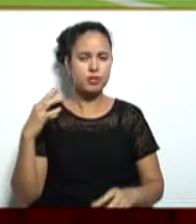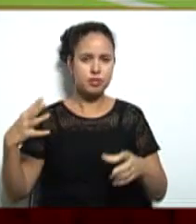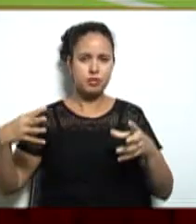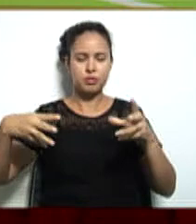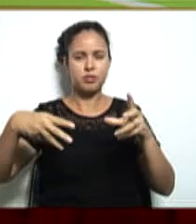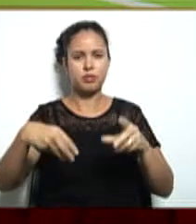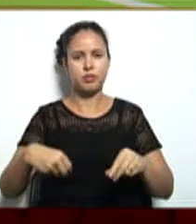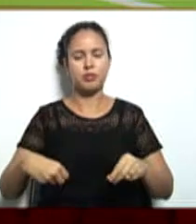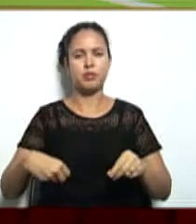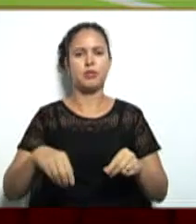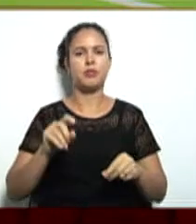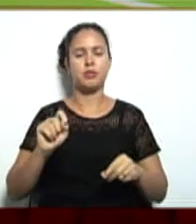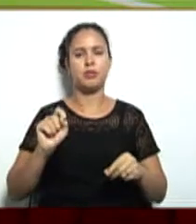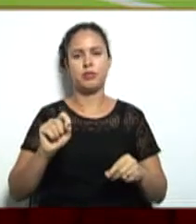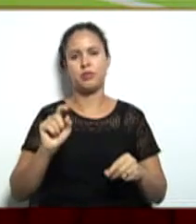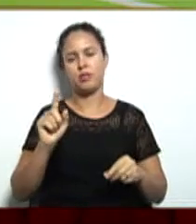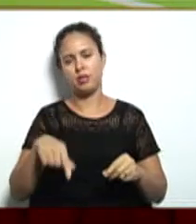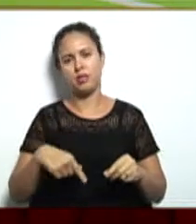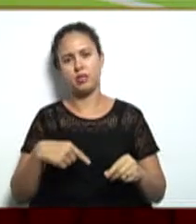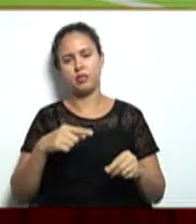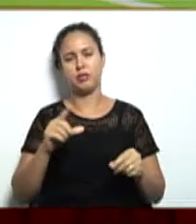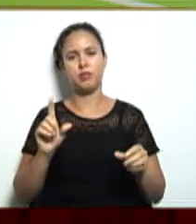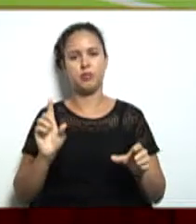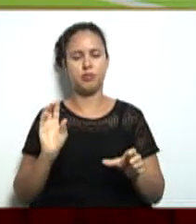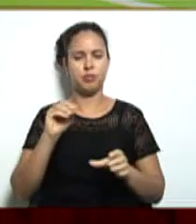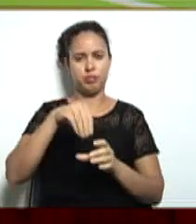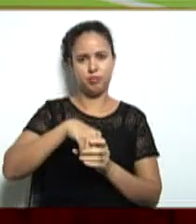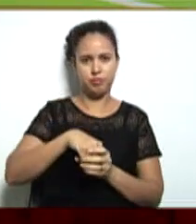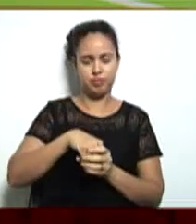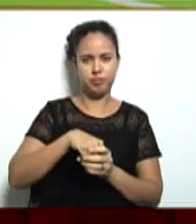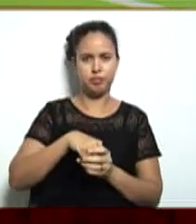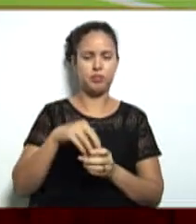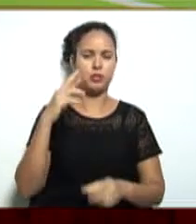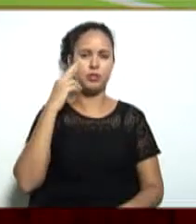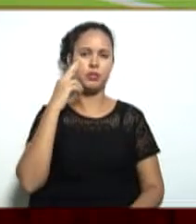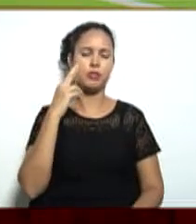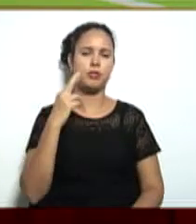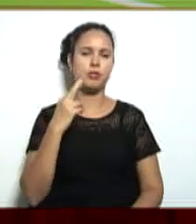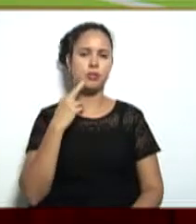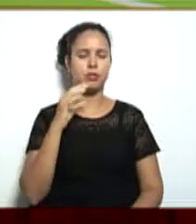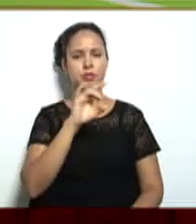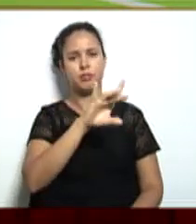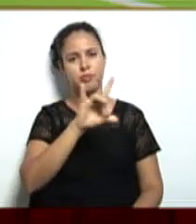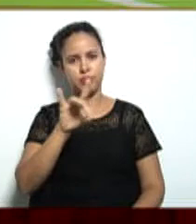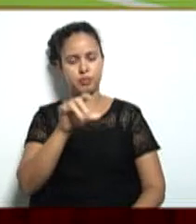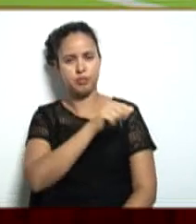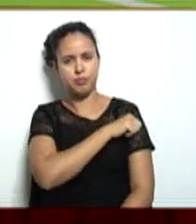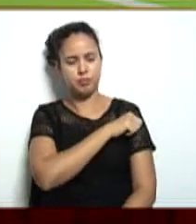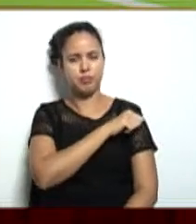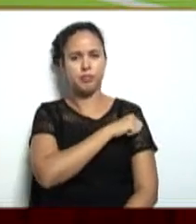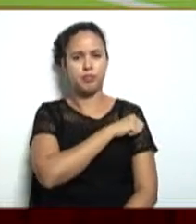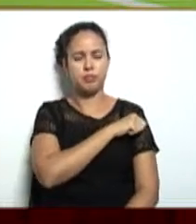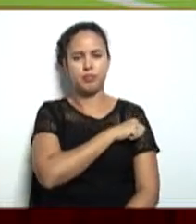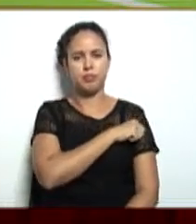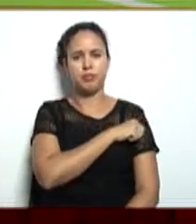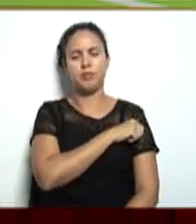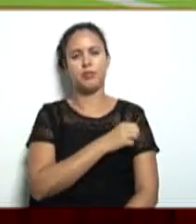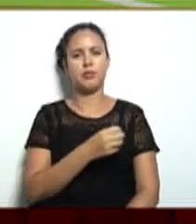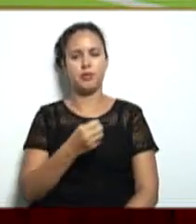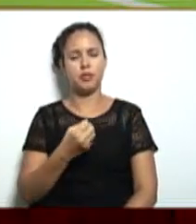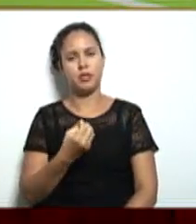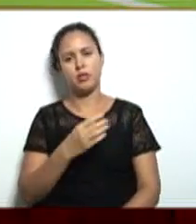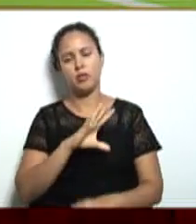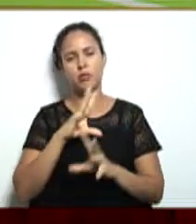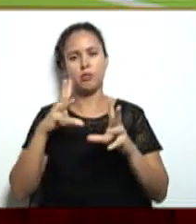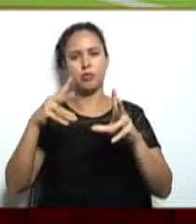nós somos parte desse todo, né? Então não existe esse todo sem cada um de vocês, né? Desde Buriti até Vilhena,